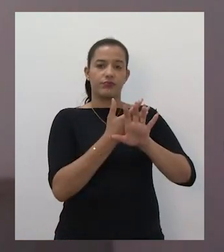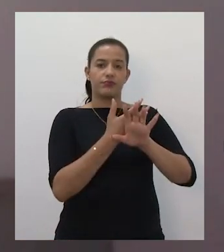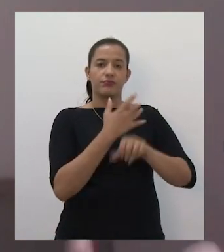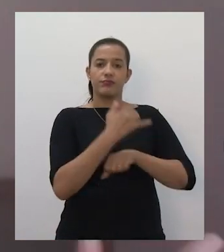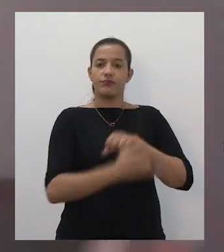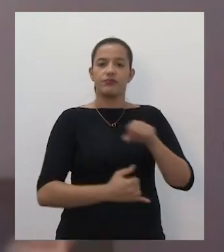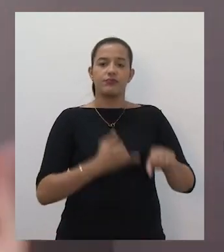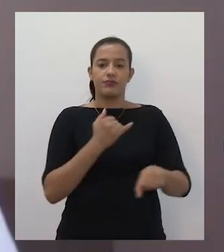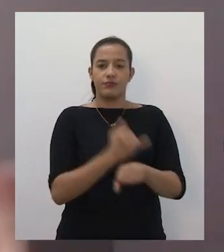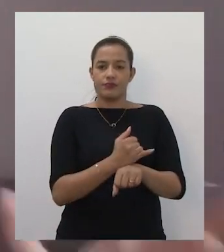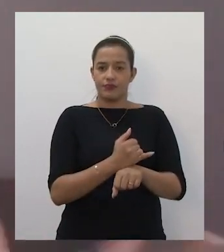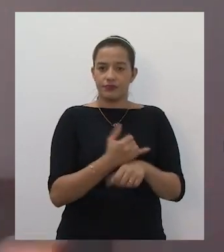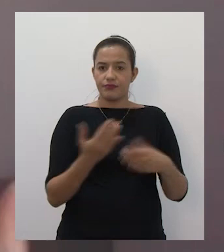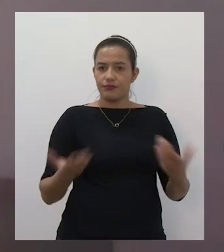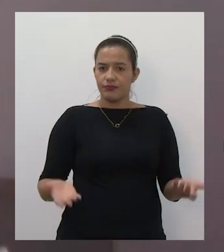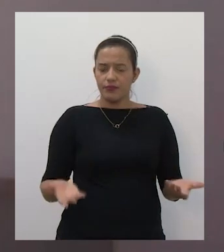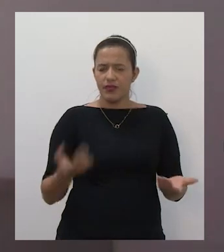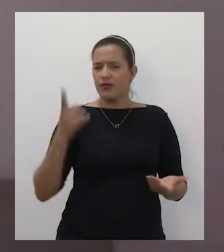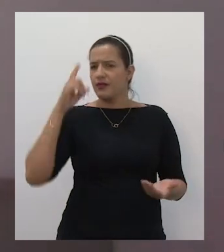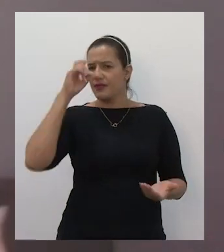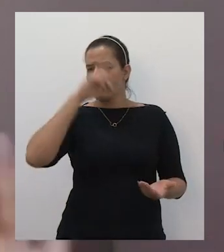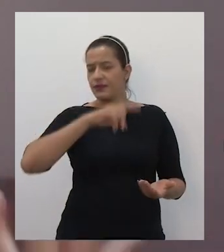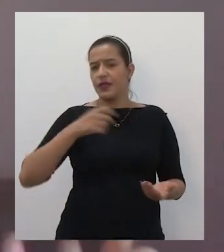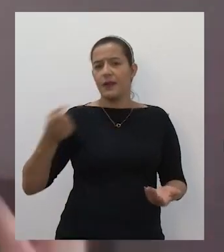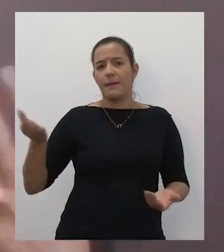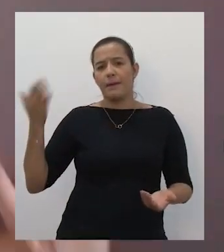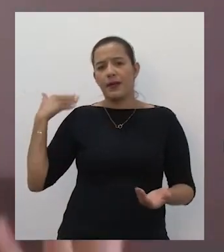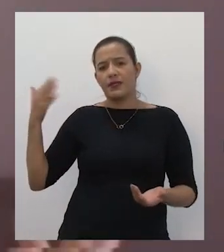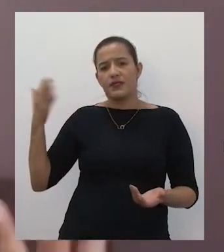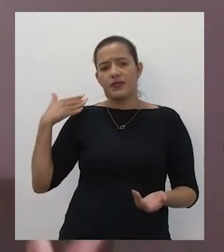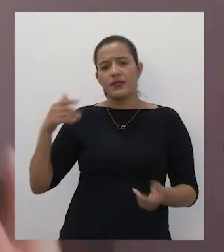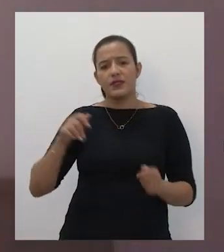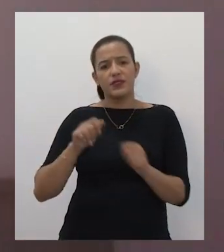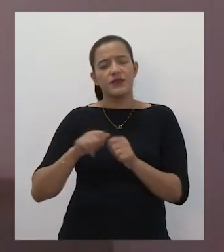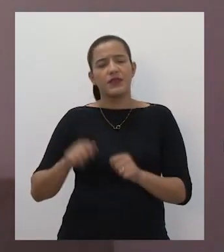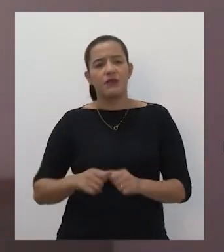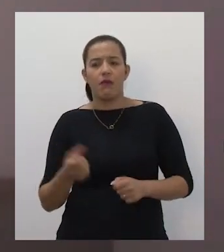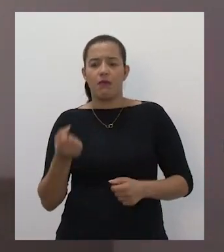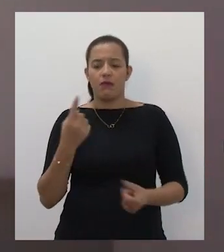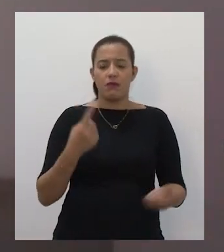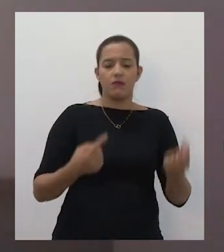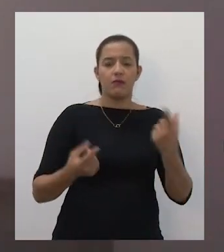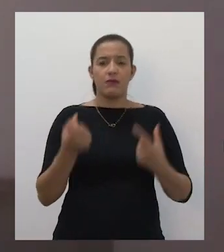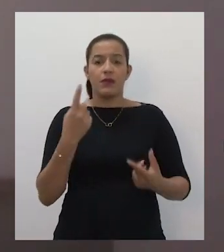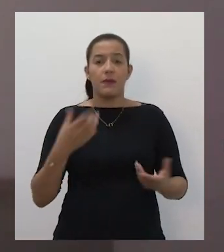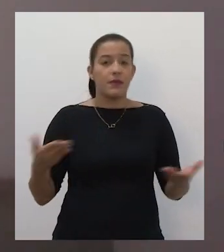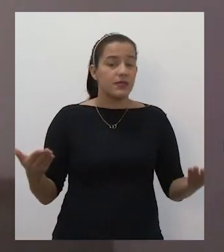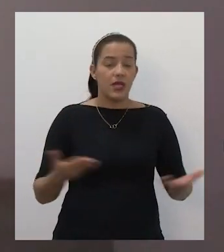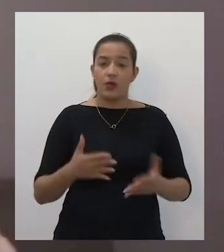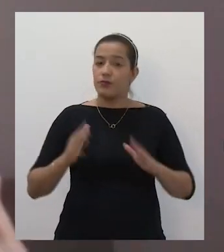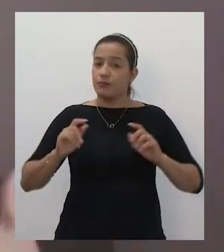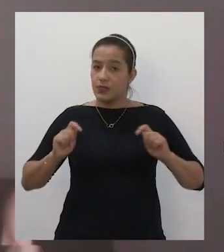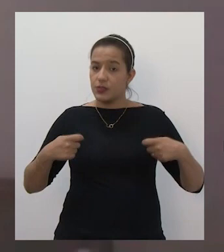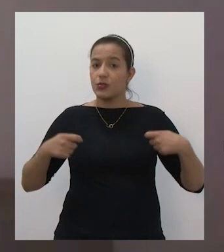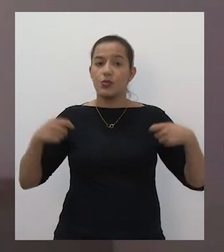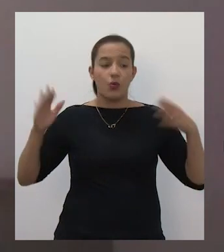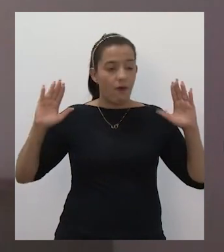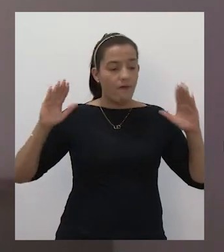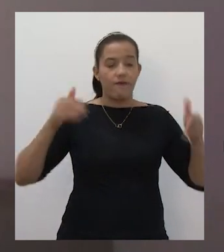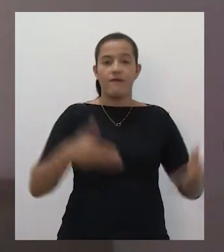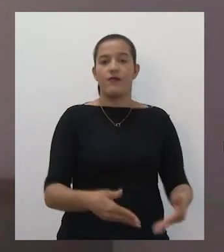Nossa, antes a gente fazia isso vez ou outra, de repente a gente foi realmente mergulhado. A gente